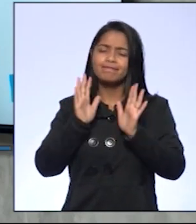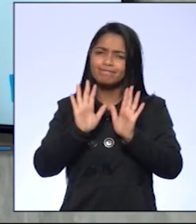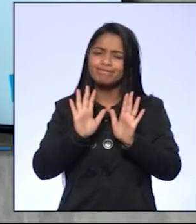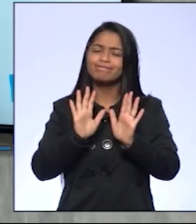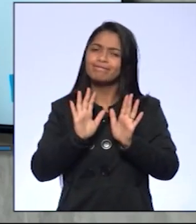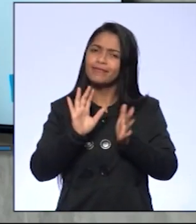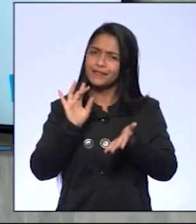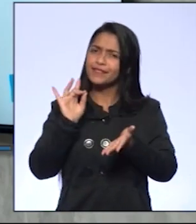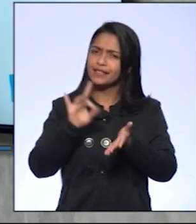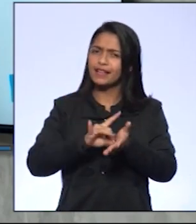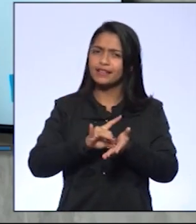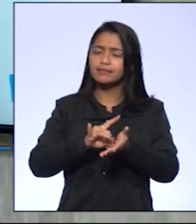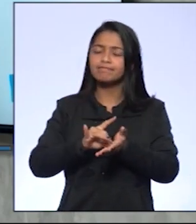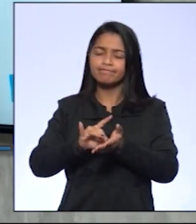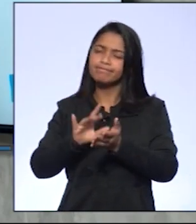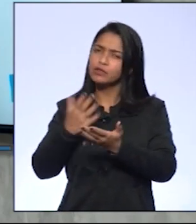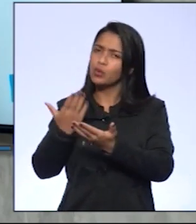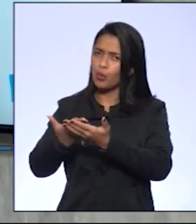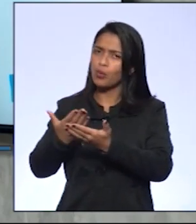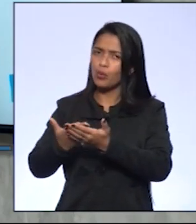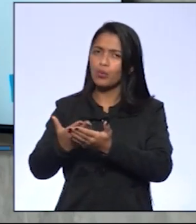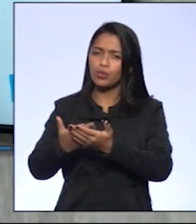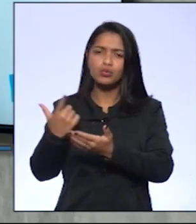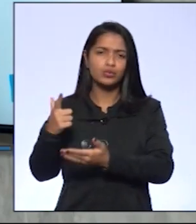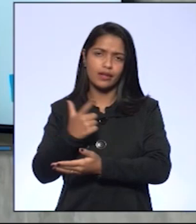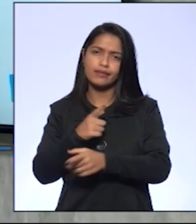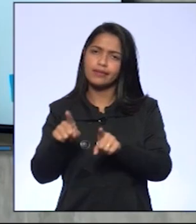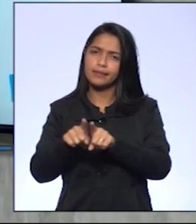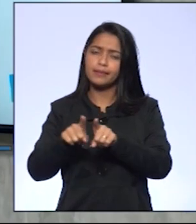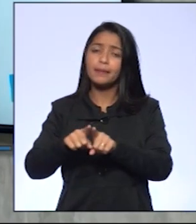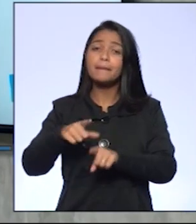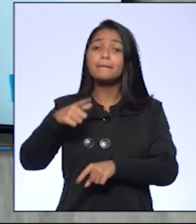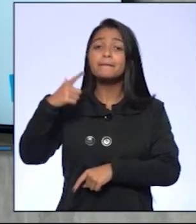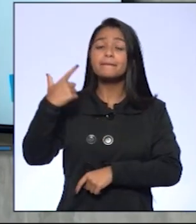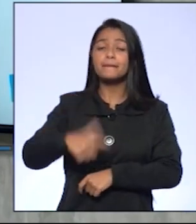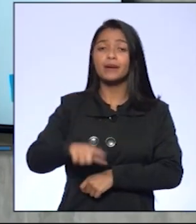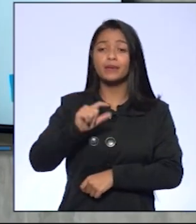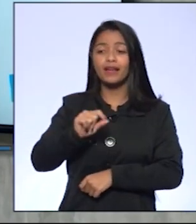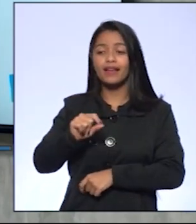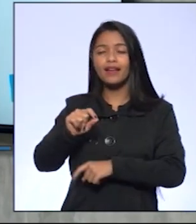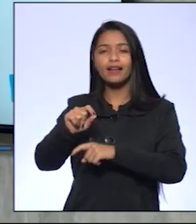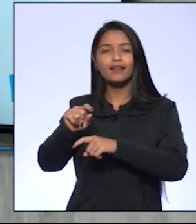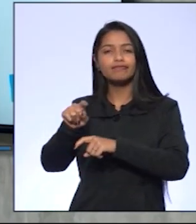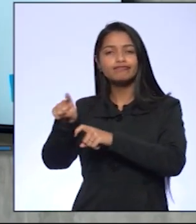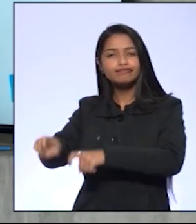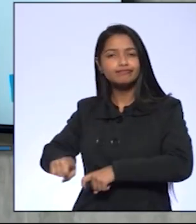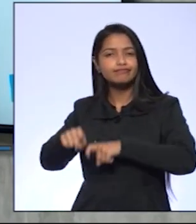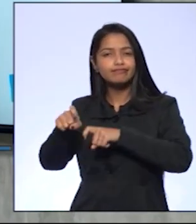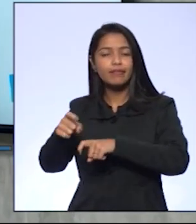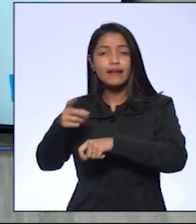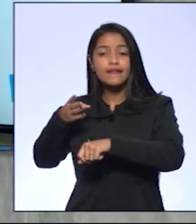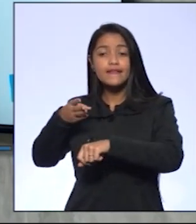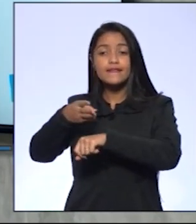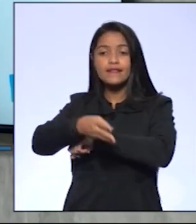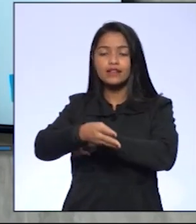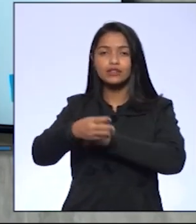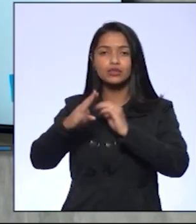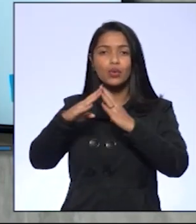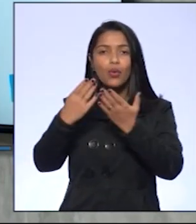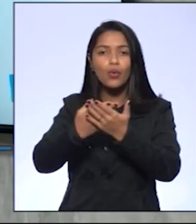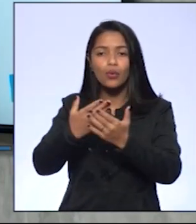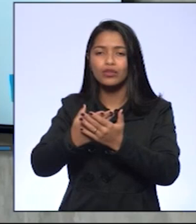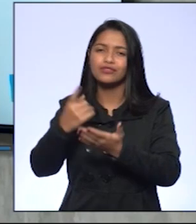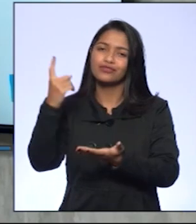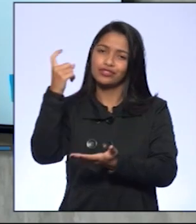também atrelada ao espaço escolar, também atrelada à dificuldade de ter acesso, né, ao ambiente, né, da